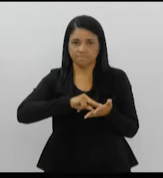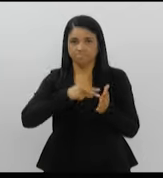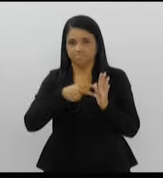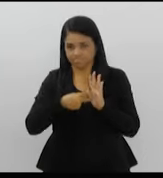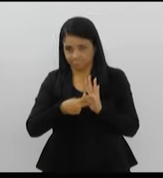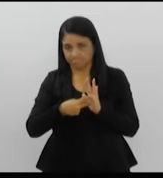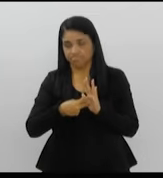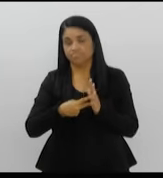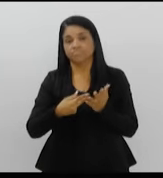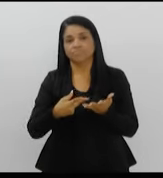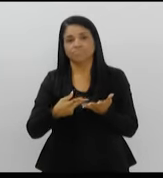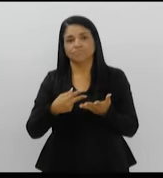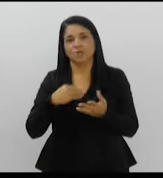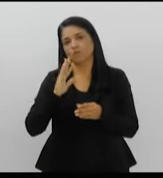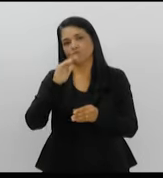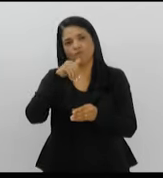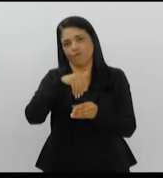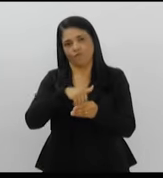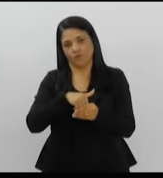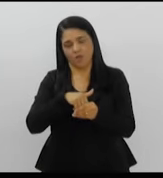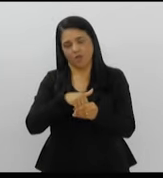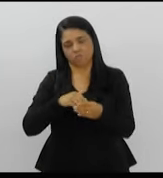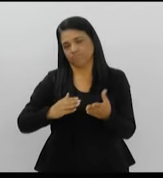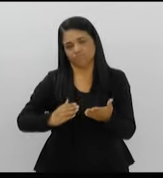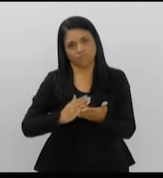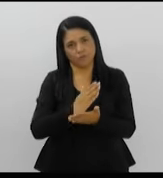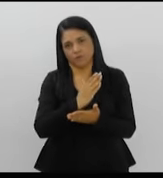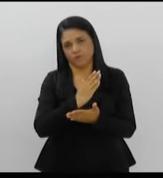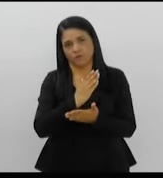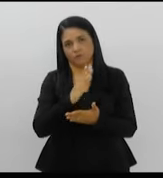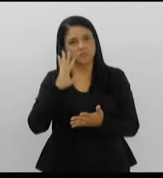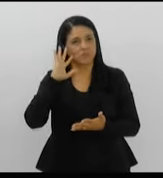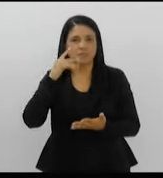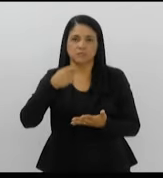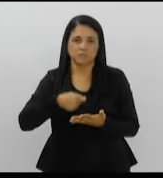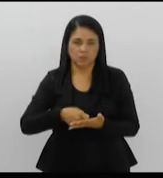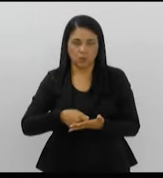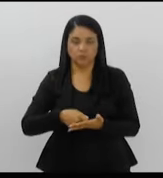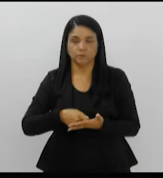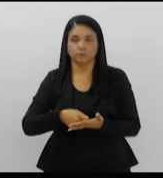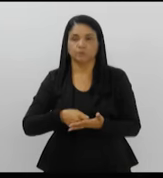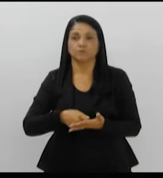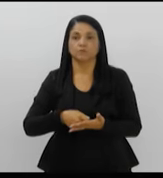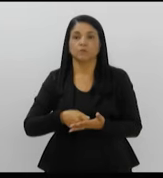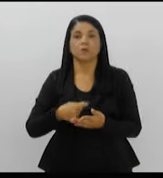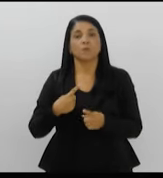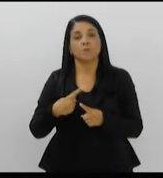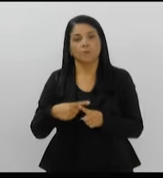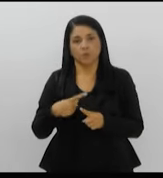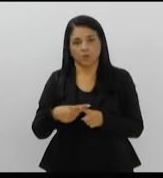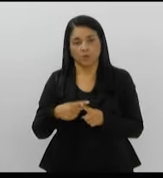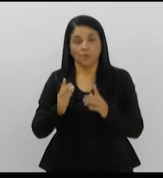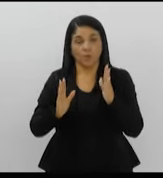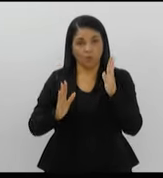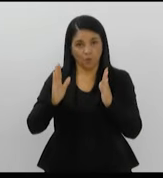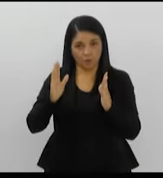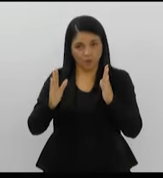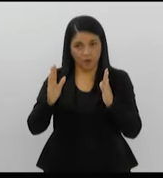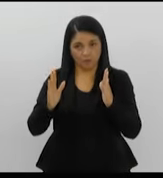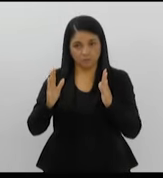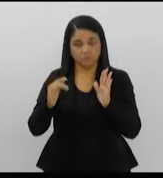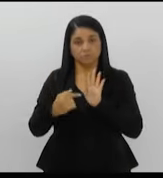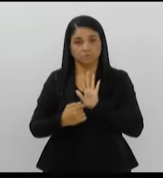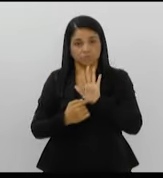não darei o meu voto aprovando essa decisão, sobretudo porque o prazo